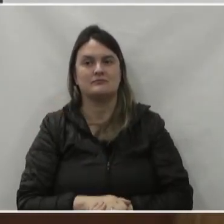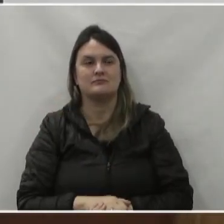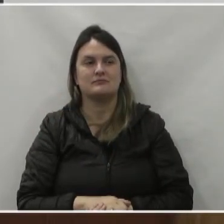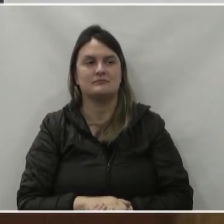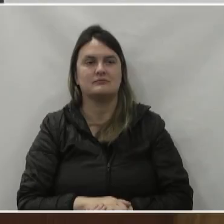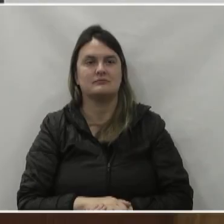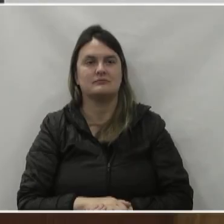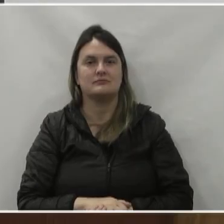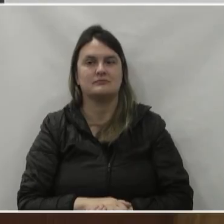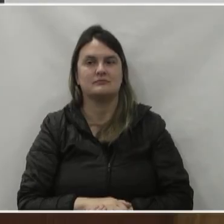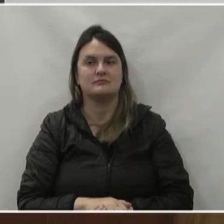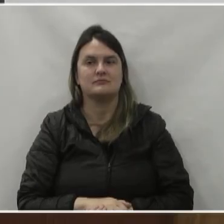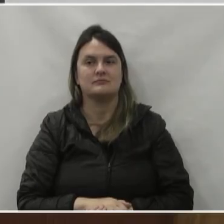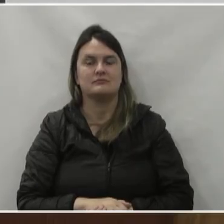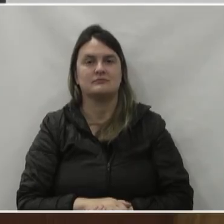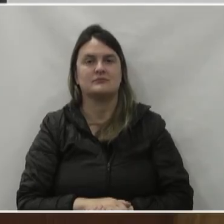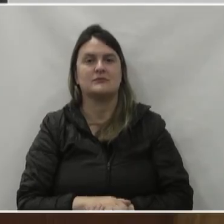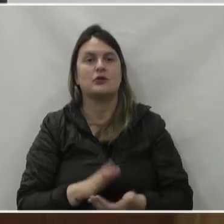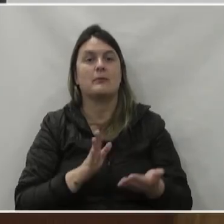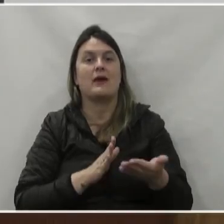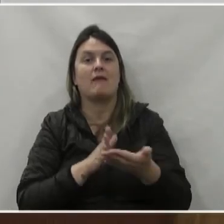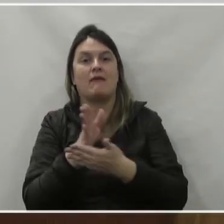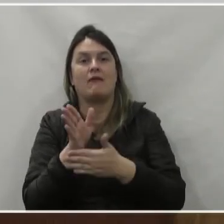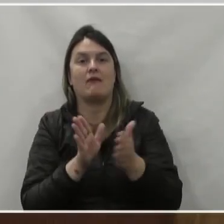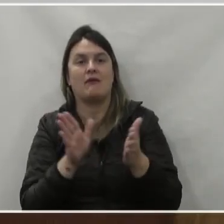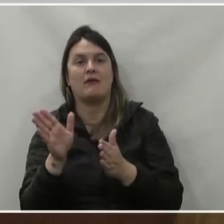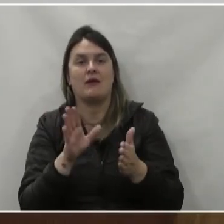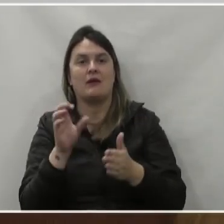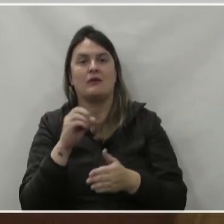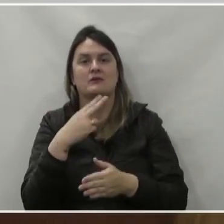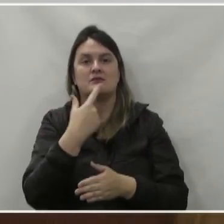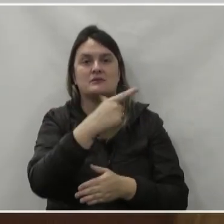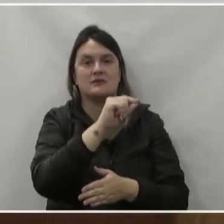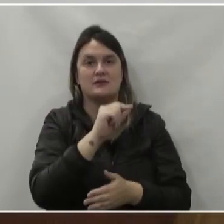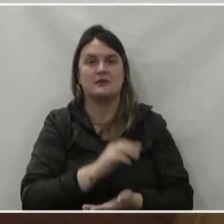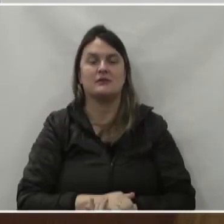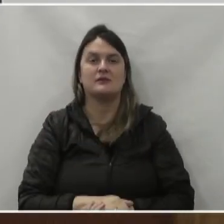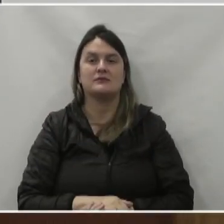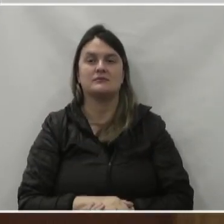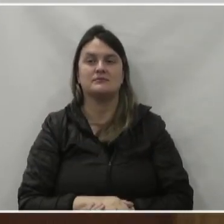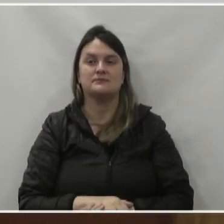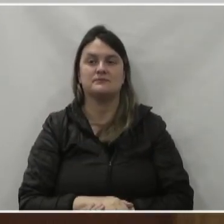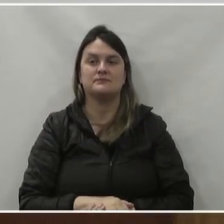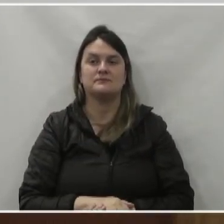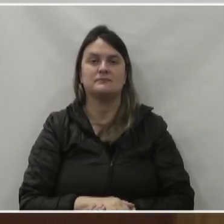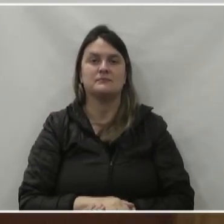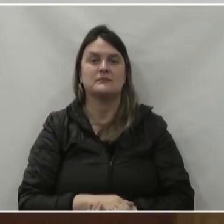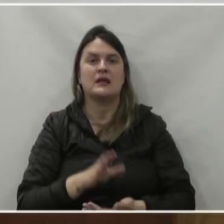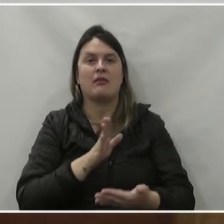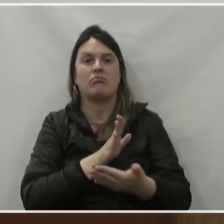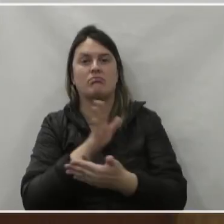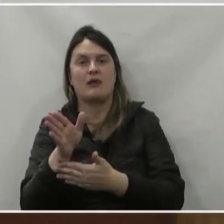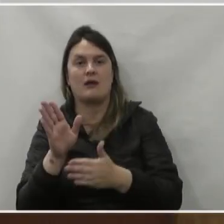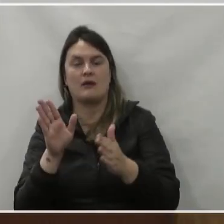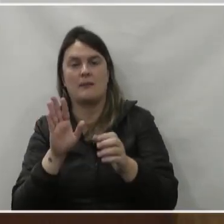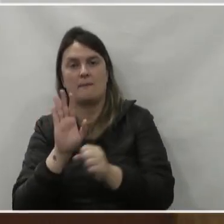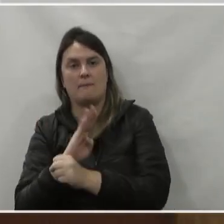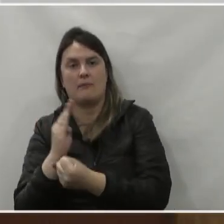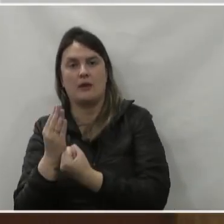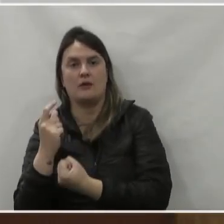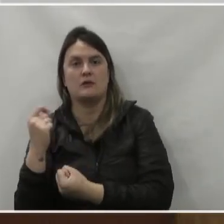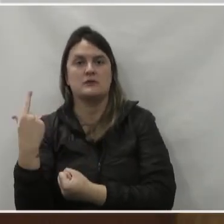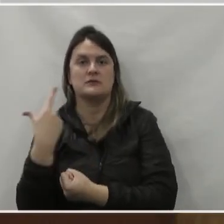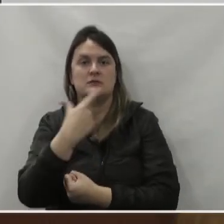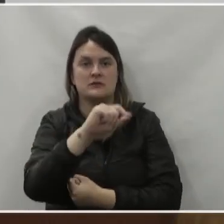aquele acesso, tanto para entrar como sair ali, onde estou profetizando aí, Márcio, tanto para entrar no bairro Furlan como para sair ali é